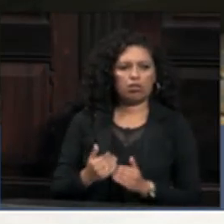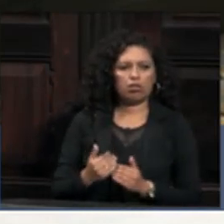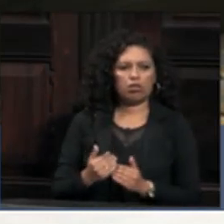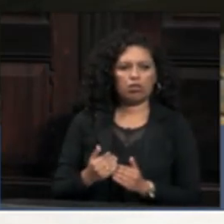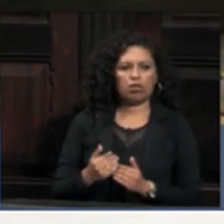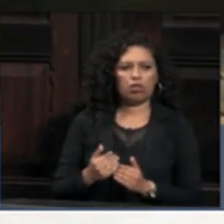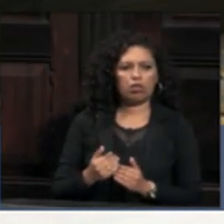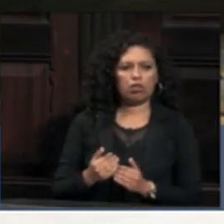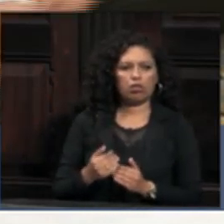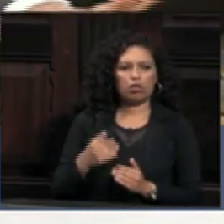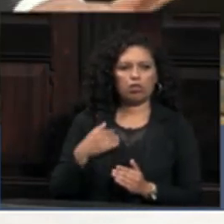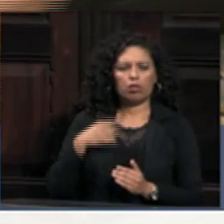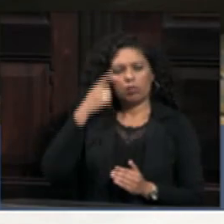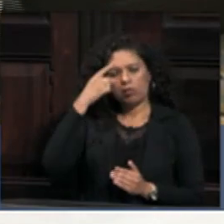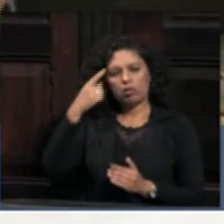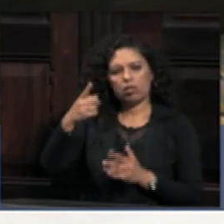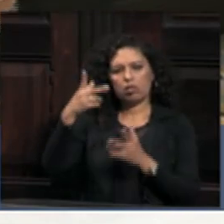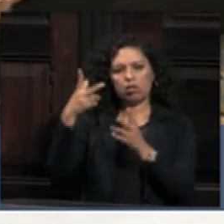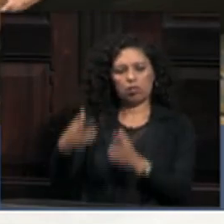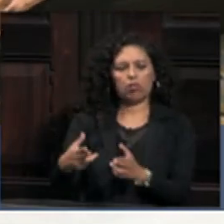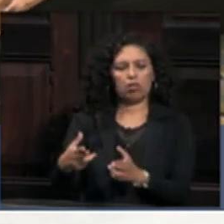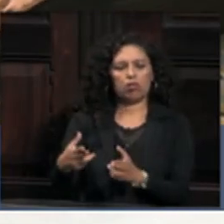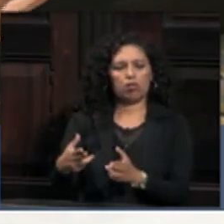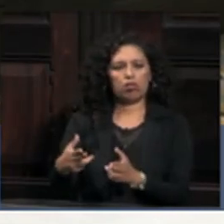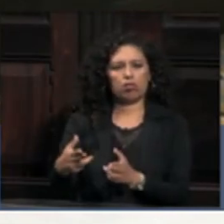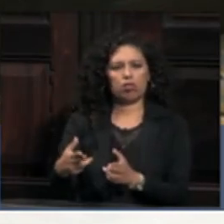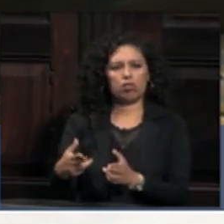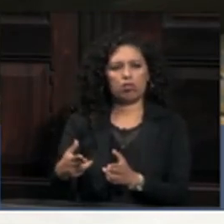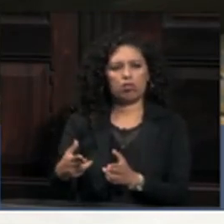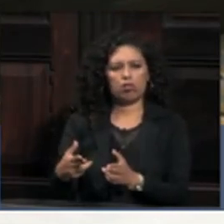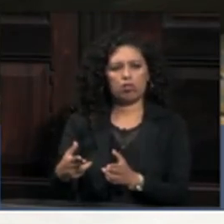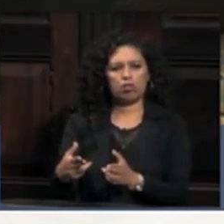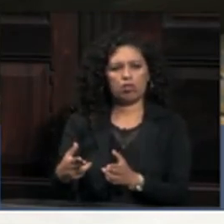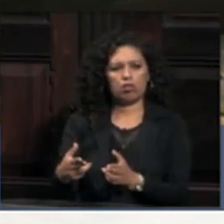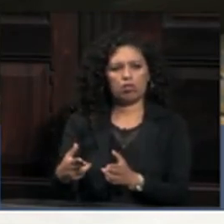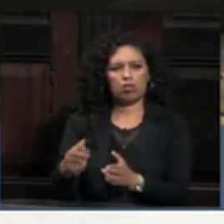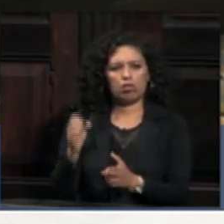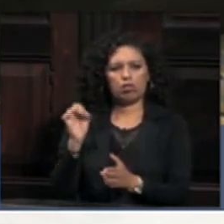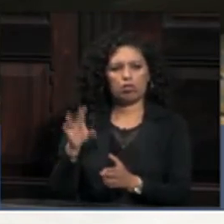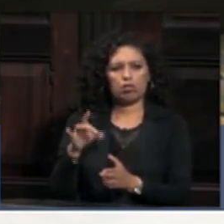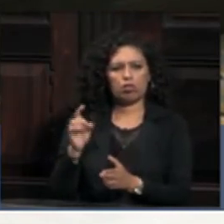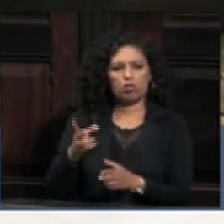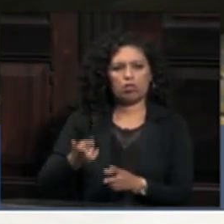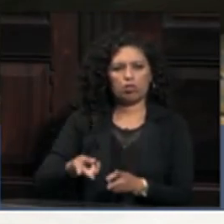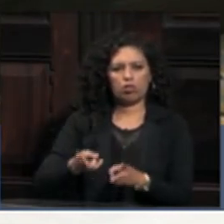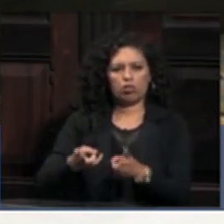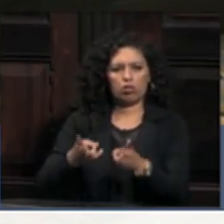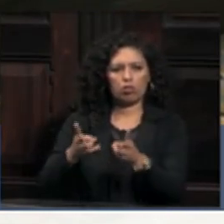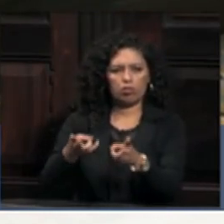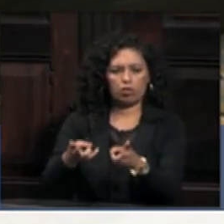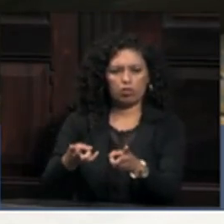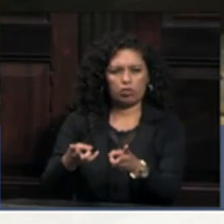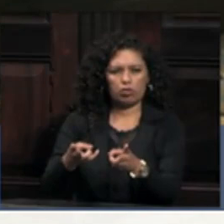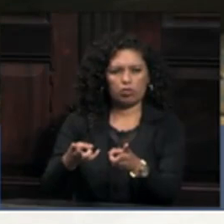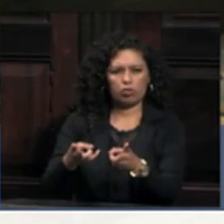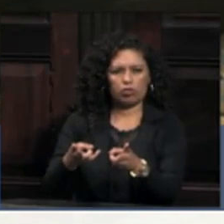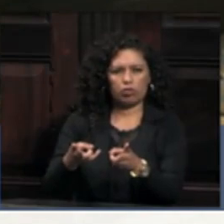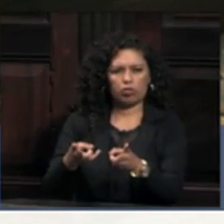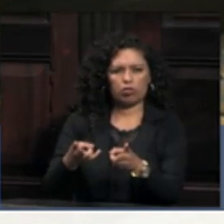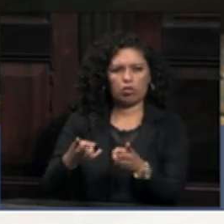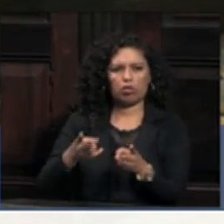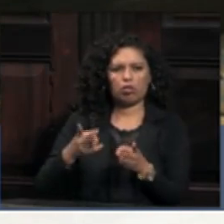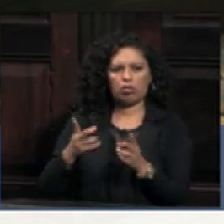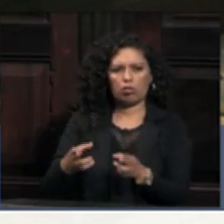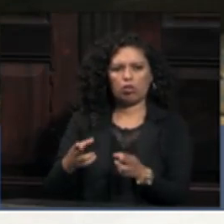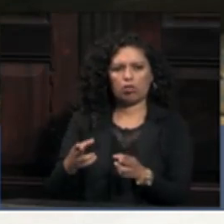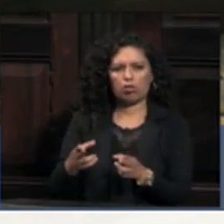Vossa Excelência da documentação, somente para manter nas mãos de alguém que se interessa pelo tema.